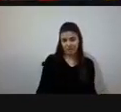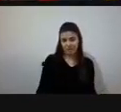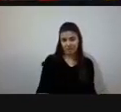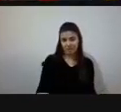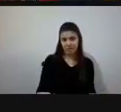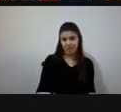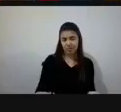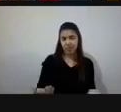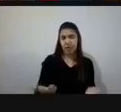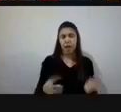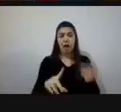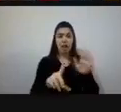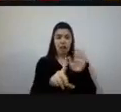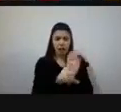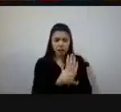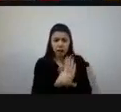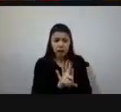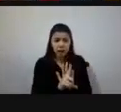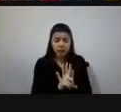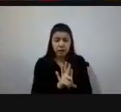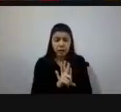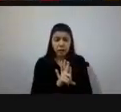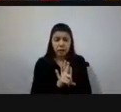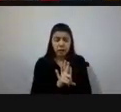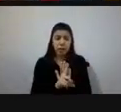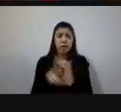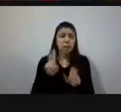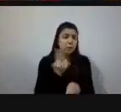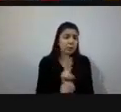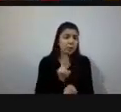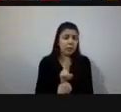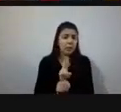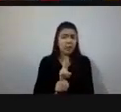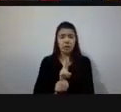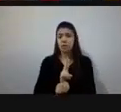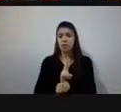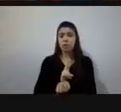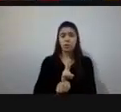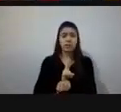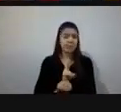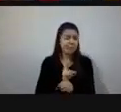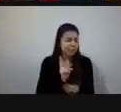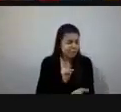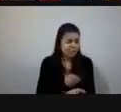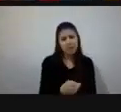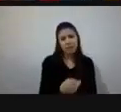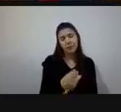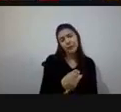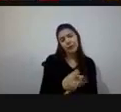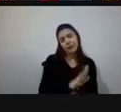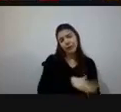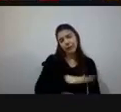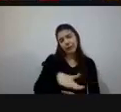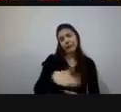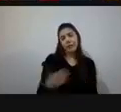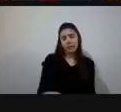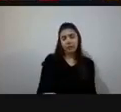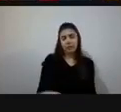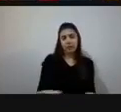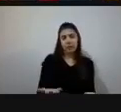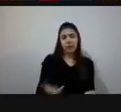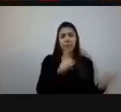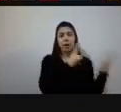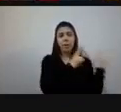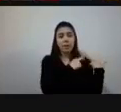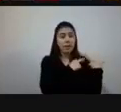proteção integral. É dever de toda a sociedade. A criança tem que ficar protegida, tem que ter o direito de